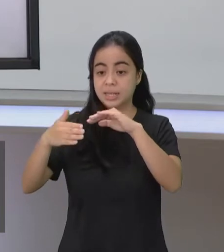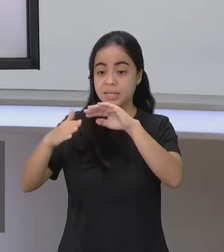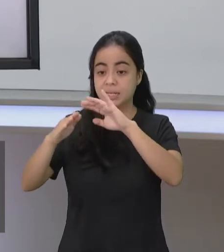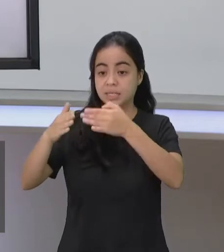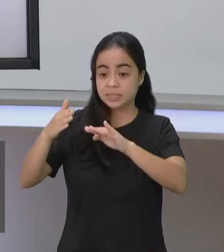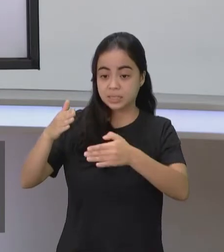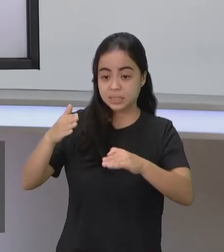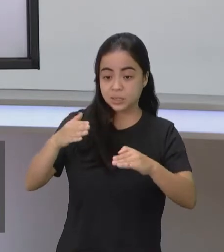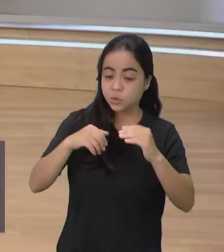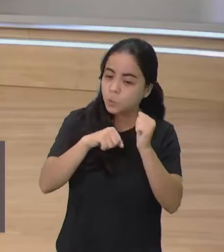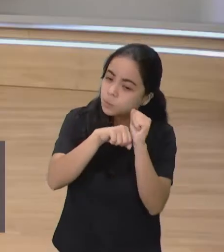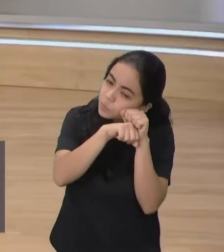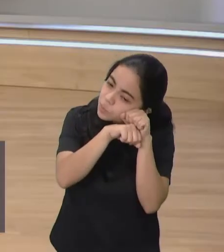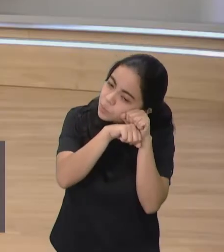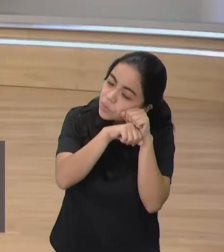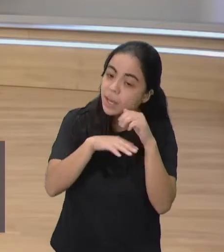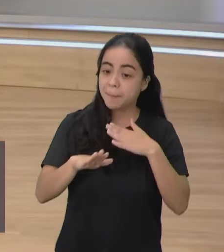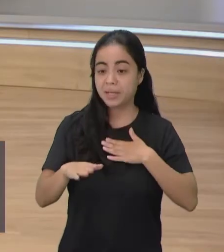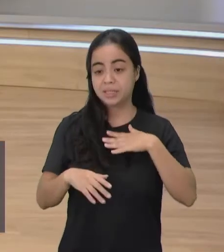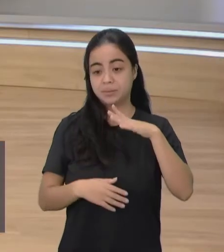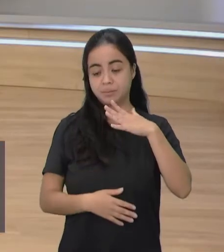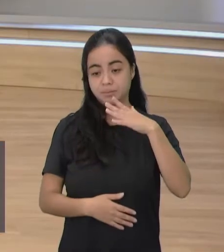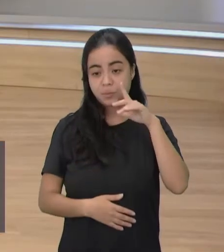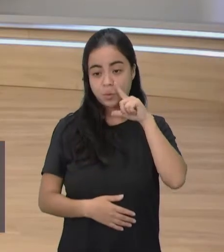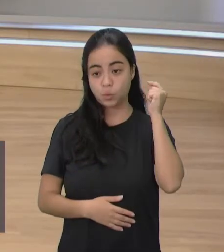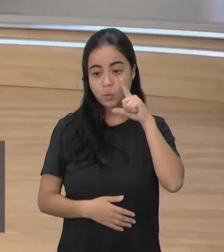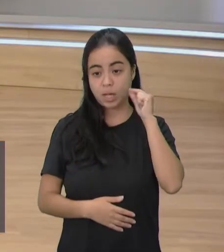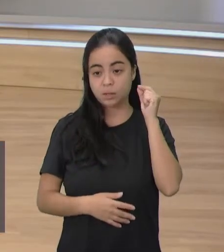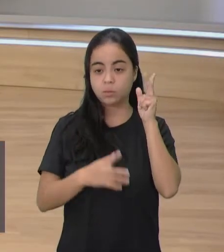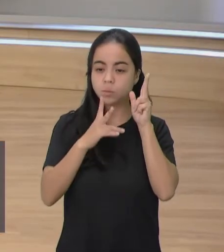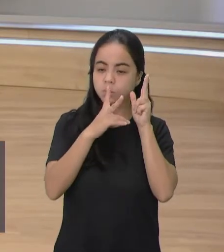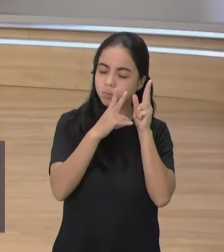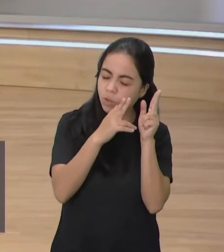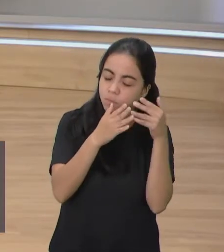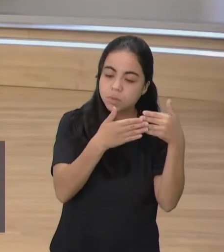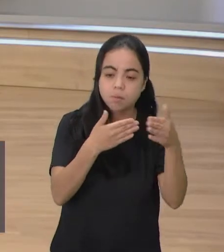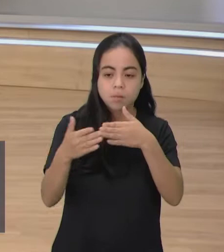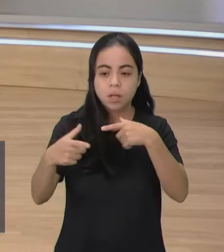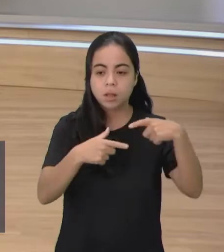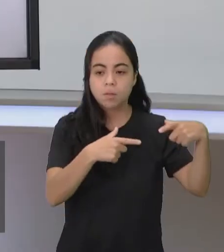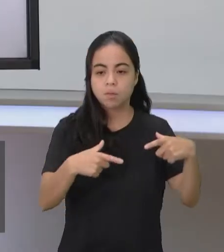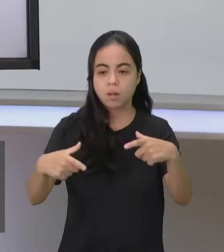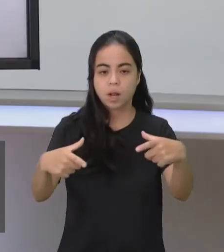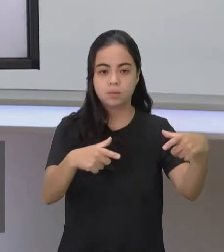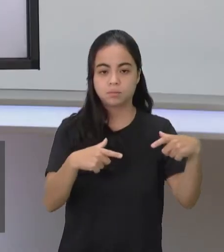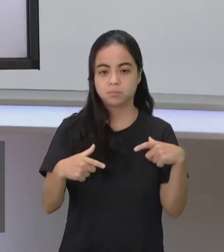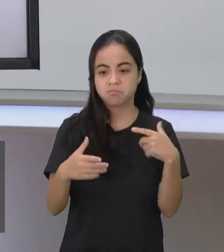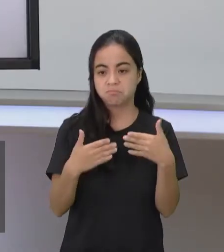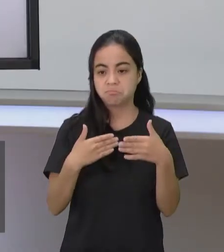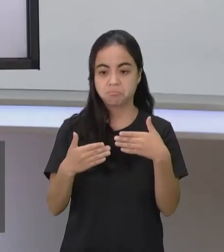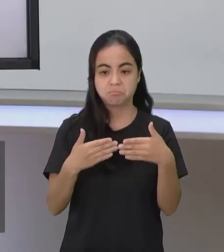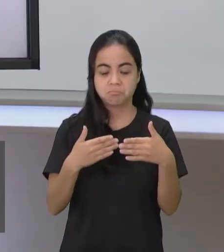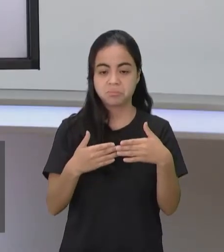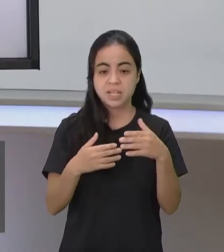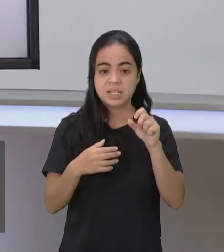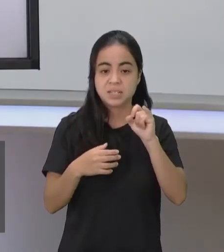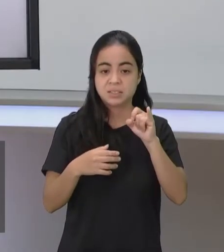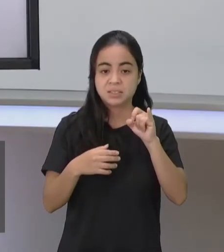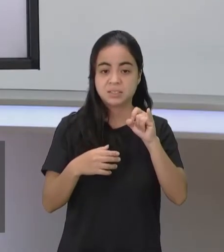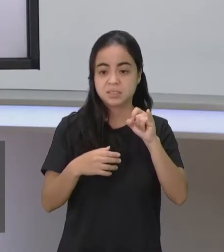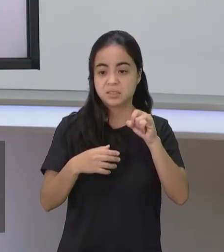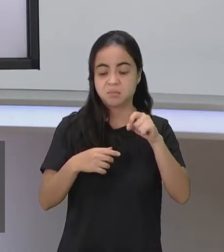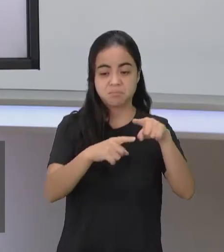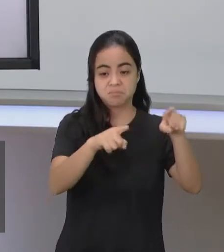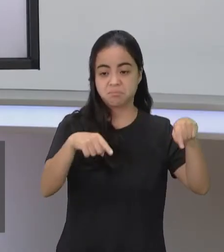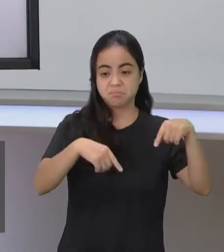Uhum. Meu gato dorme no meio da escada. Deu sono? Não importa onde ele esteja. Se ele está na escada, se ele está no